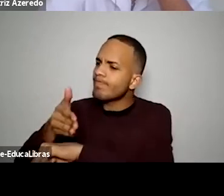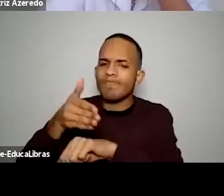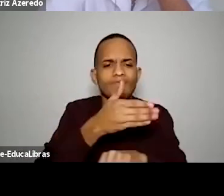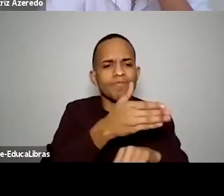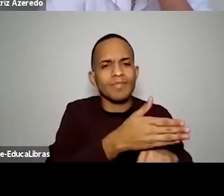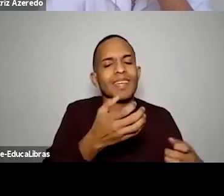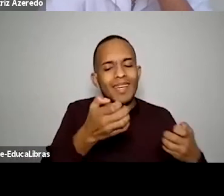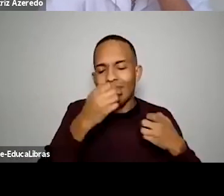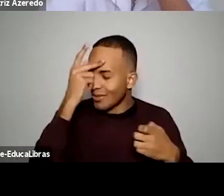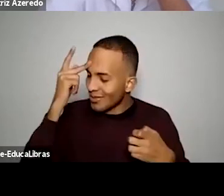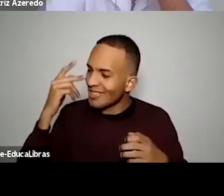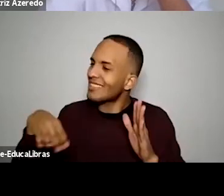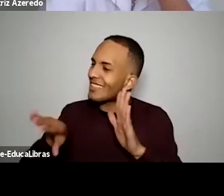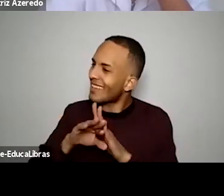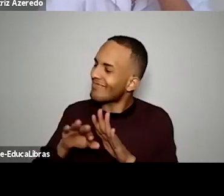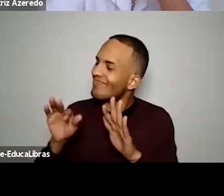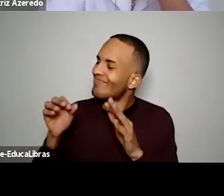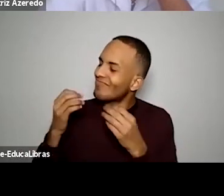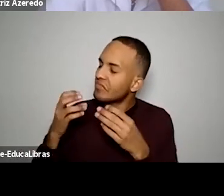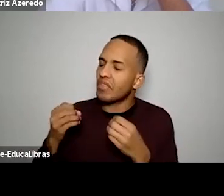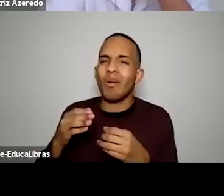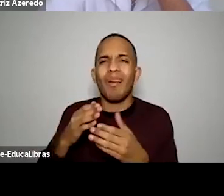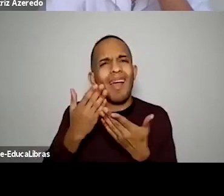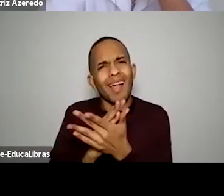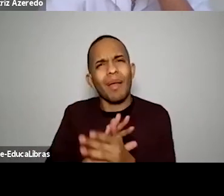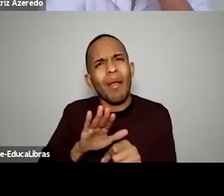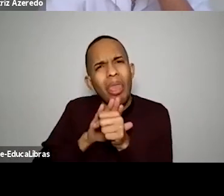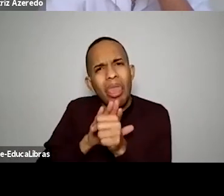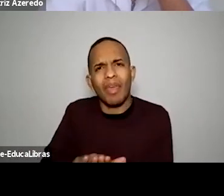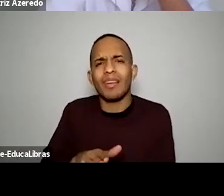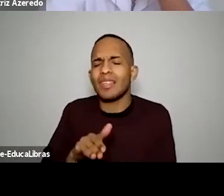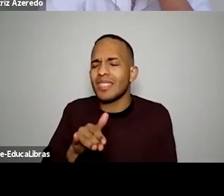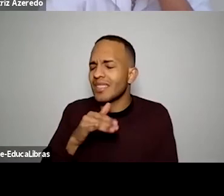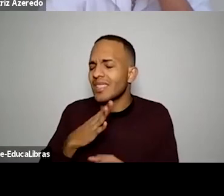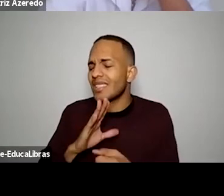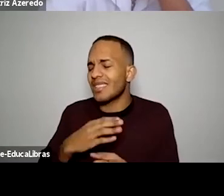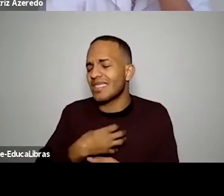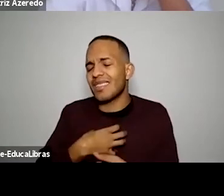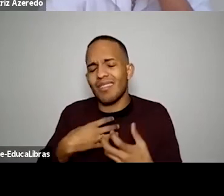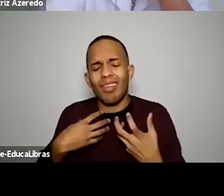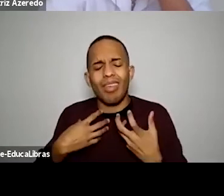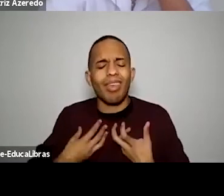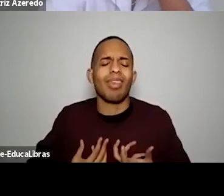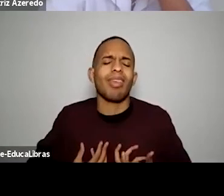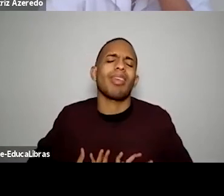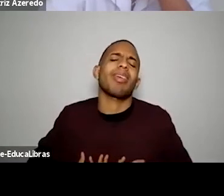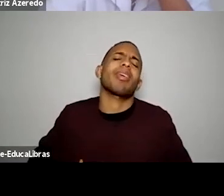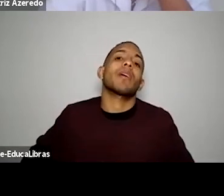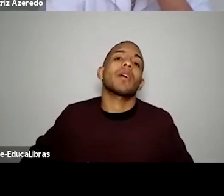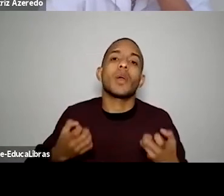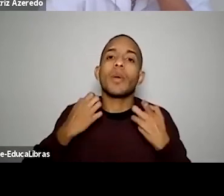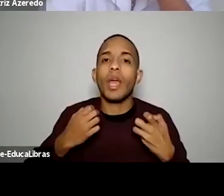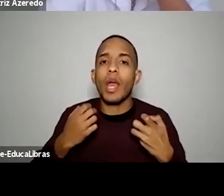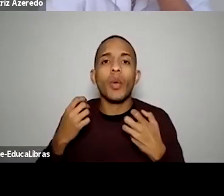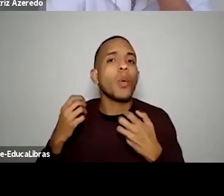recebido. Basta de humilhações. Minha alma já está cansada. Eu quero só o que é de todos.